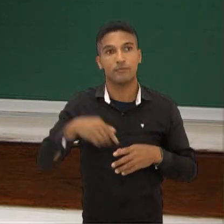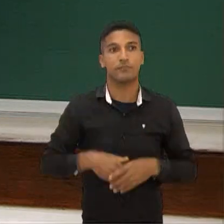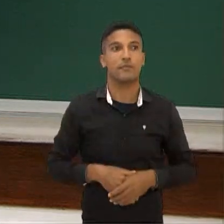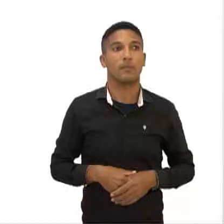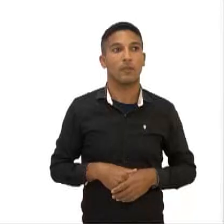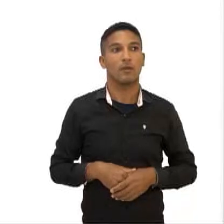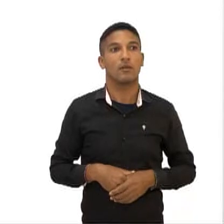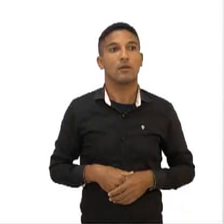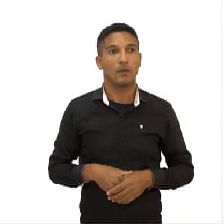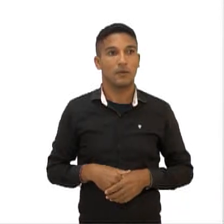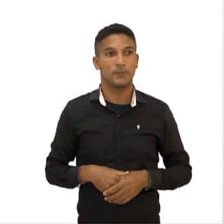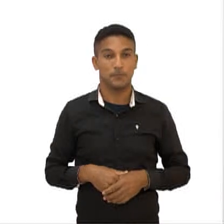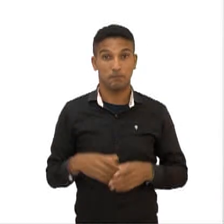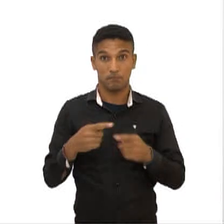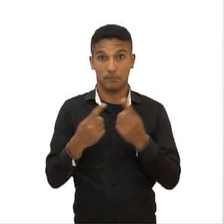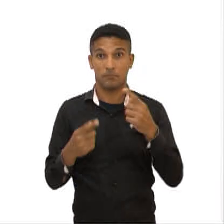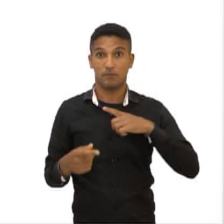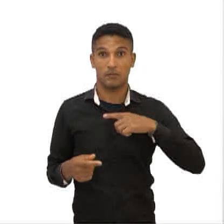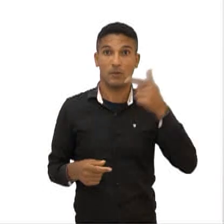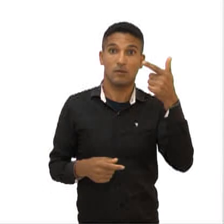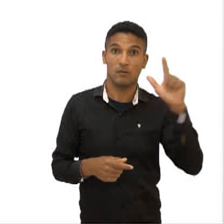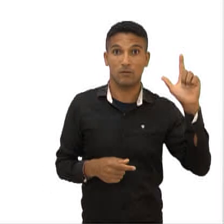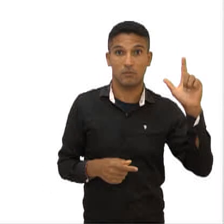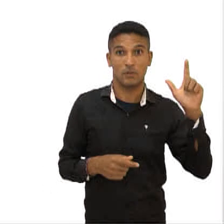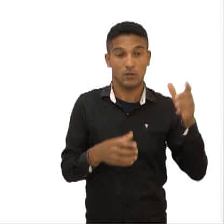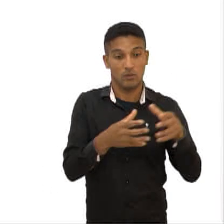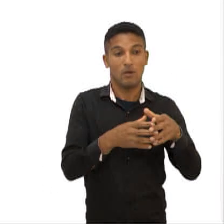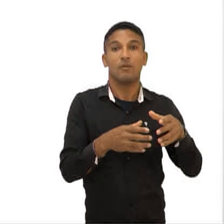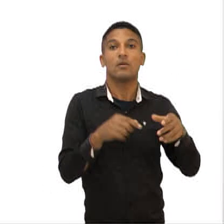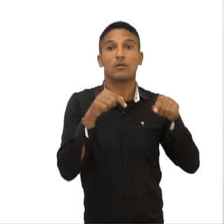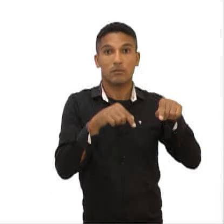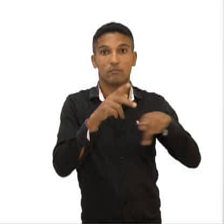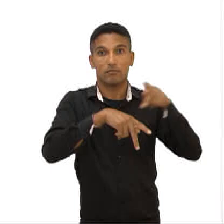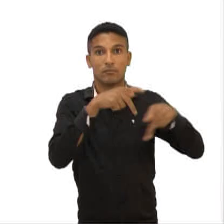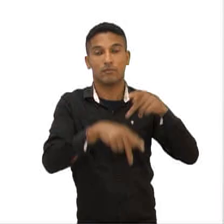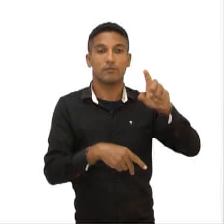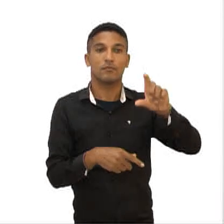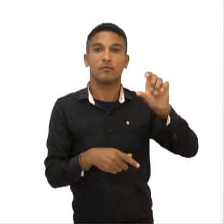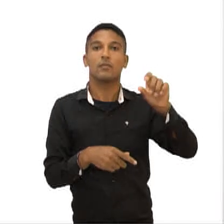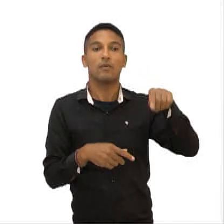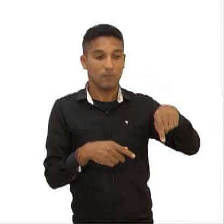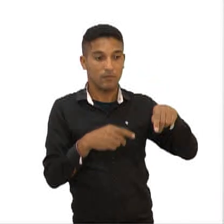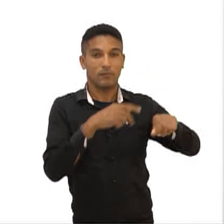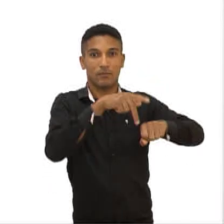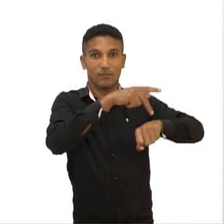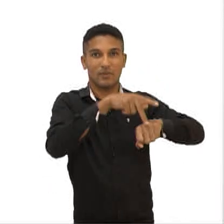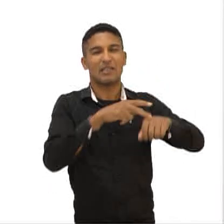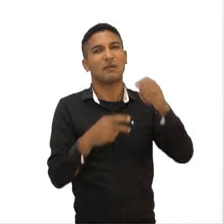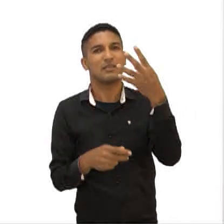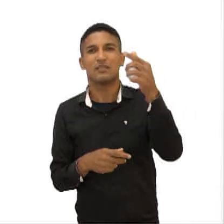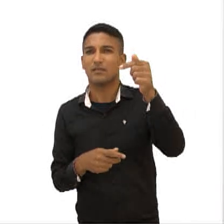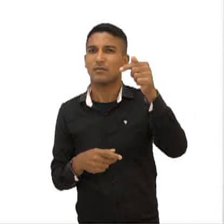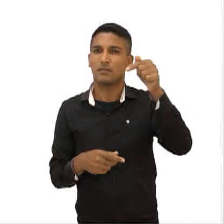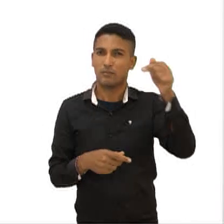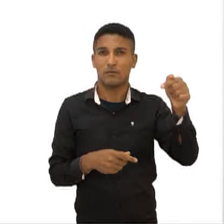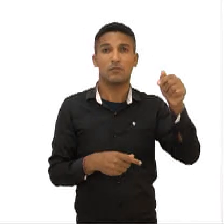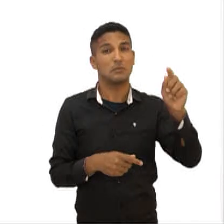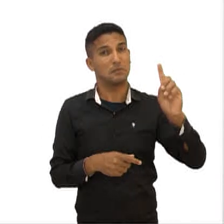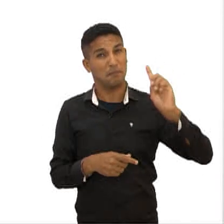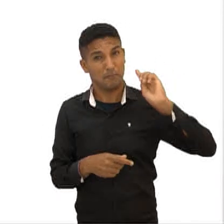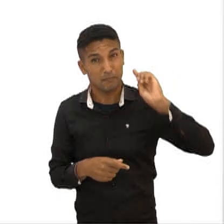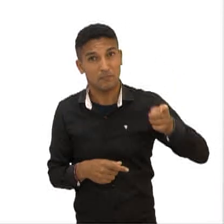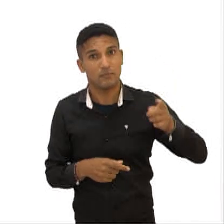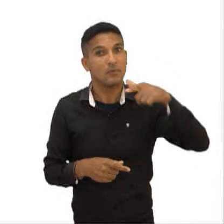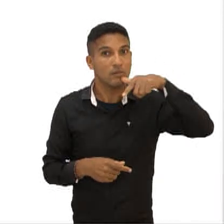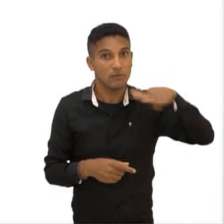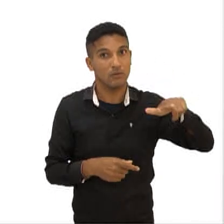los quechua-hablantes, en Lima podemos encontrar al menos 477.000, más de 26.000, cuya